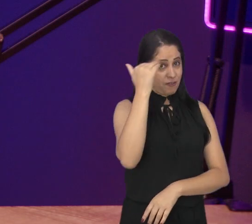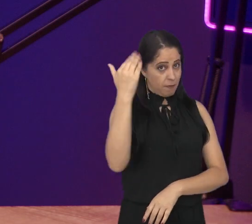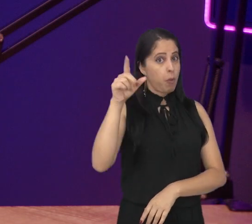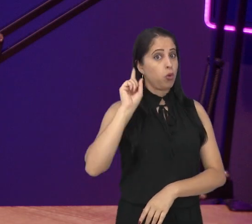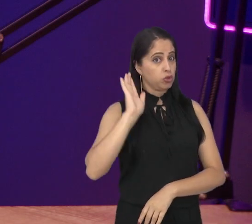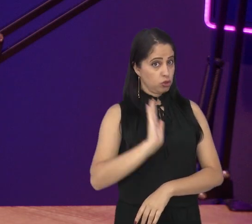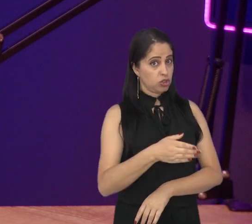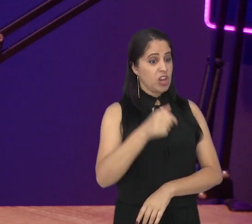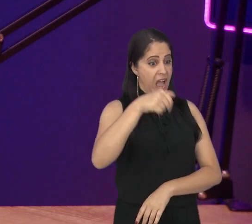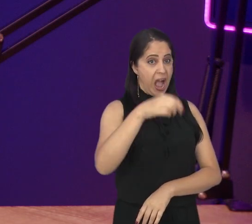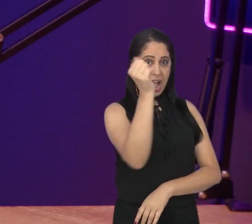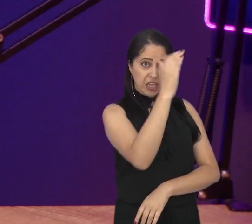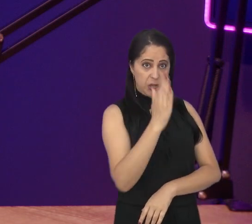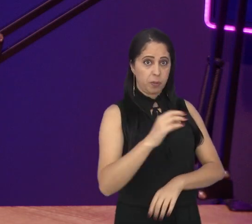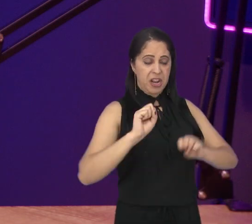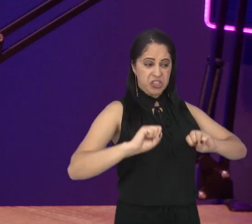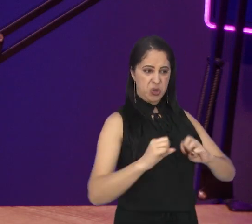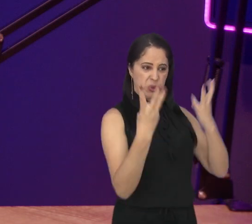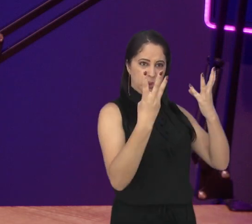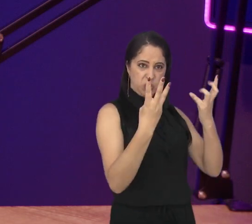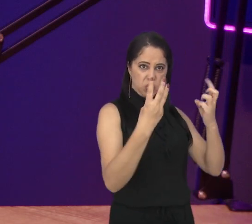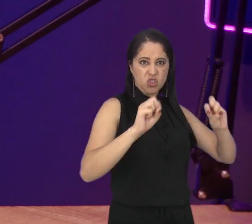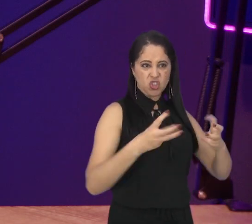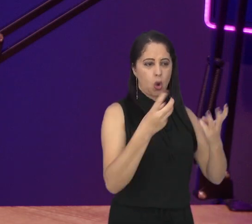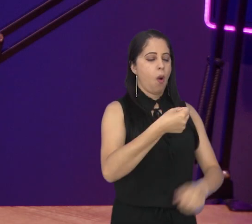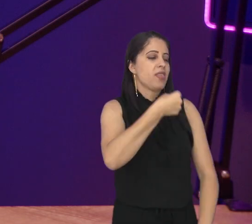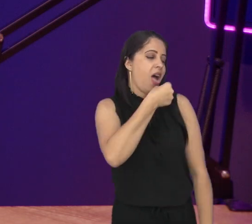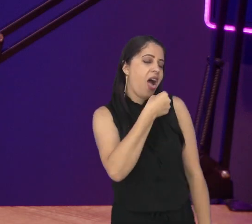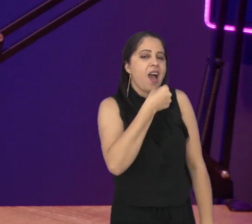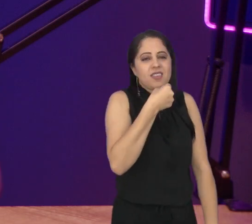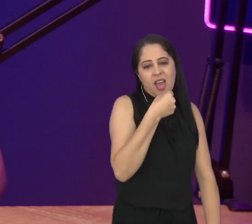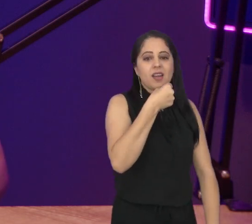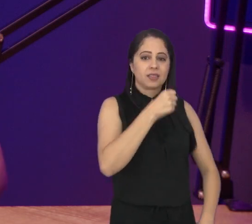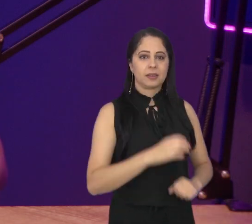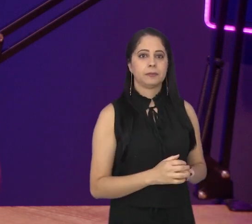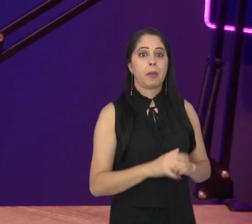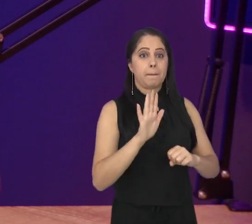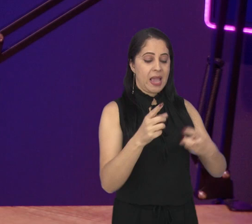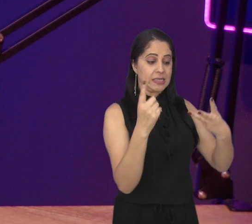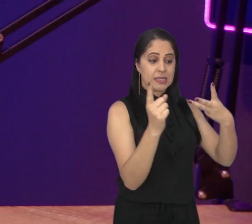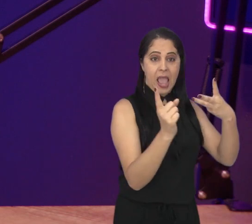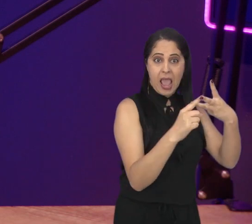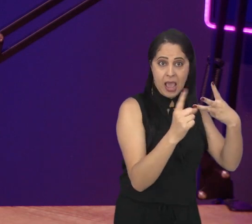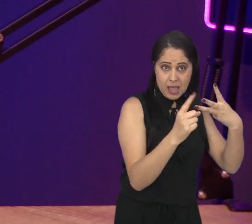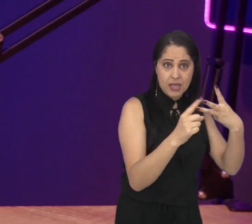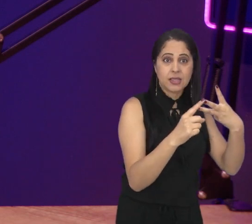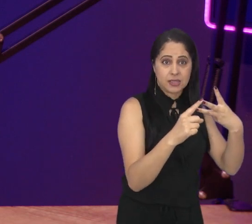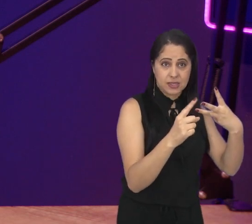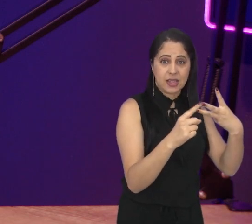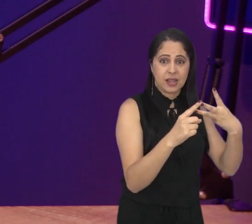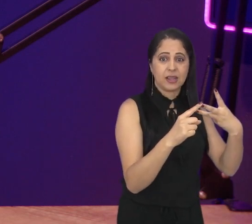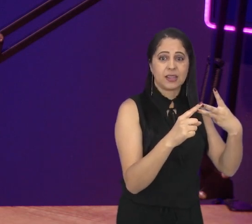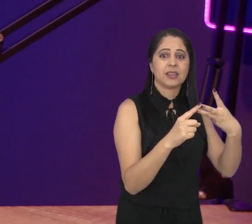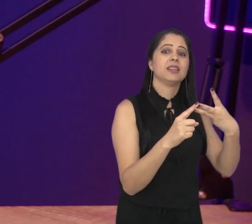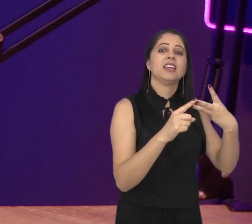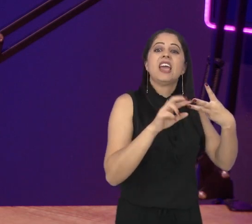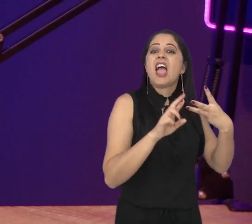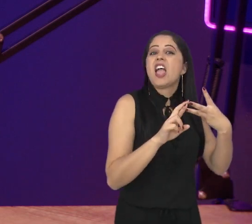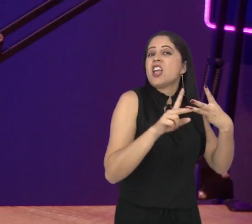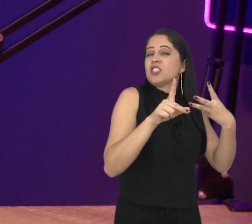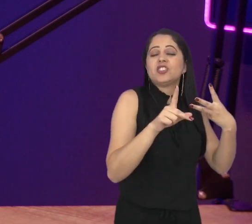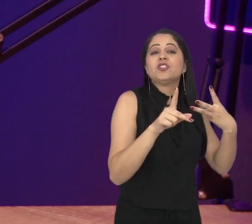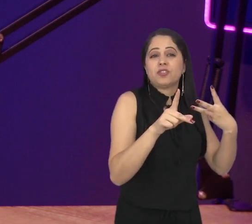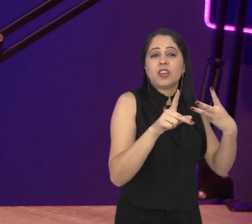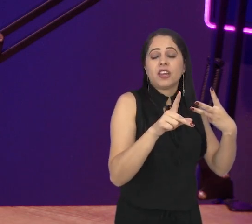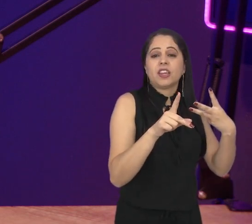há mais tempo, né, já fez alguns shows aqui no Brasil, mas, por exemplo, o DPR, eles têm um nicho, acho que